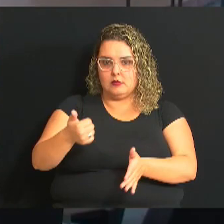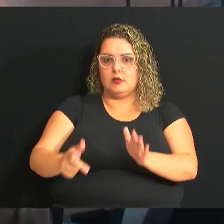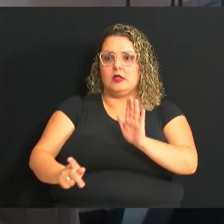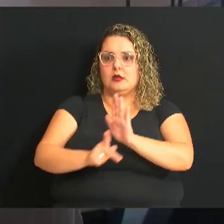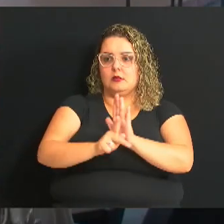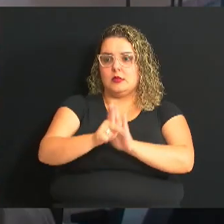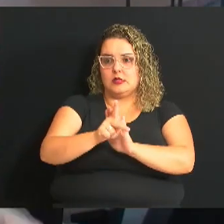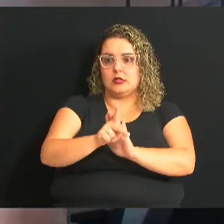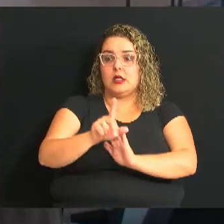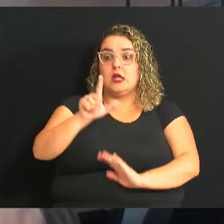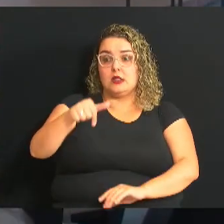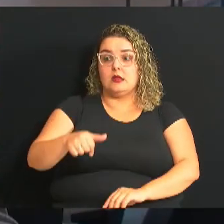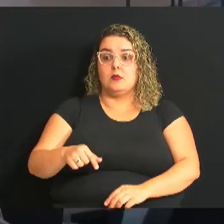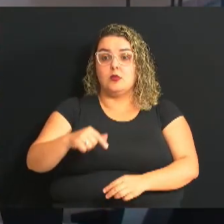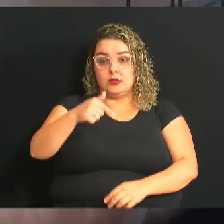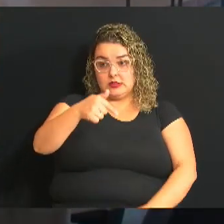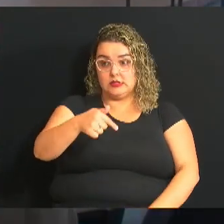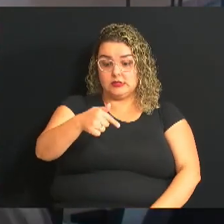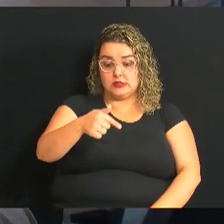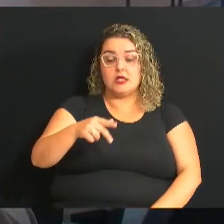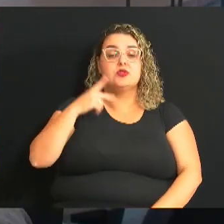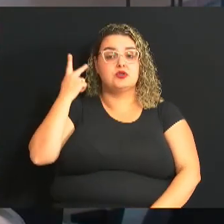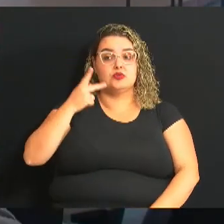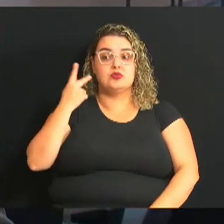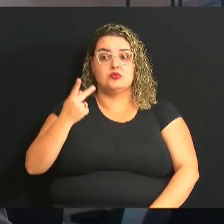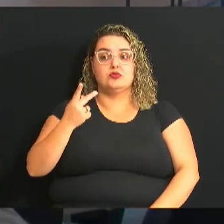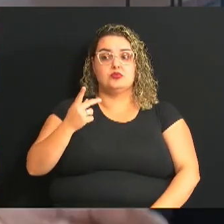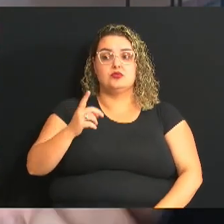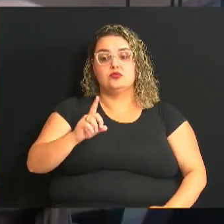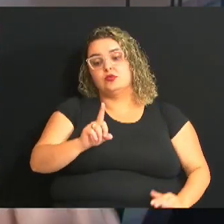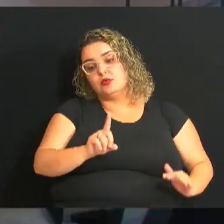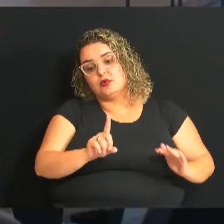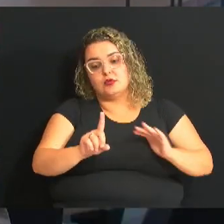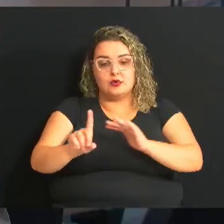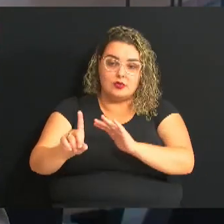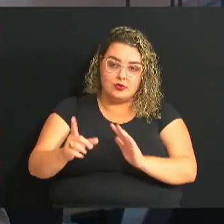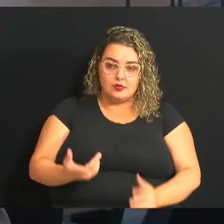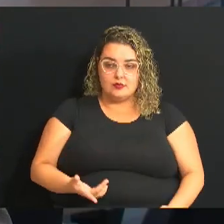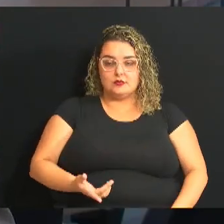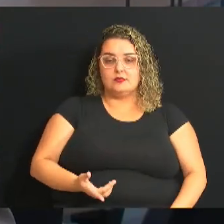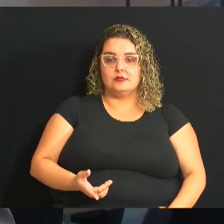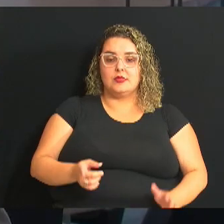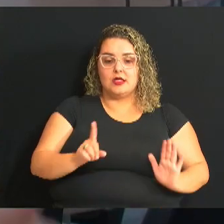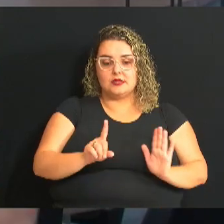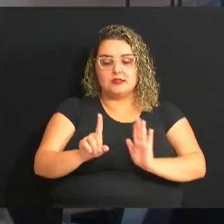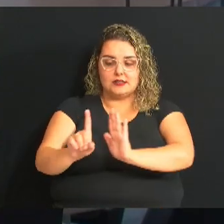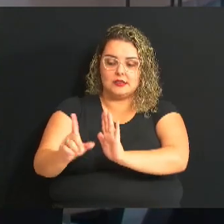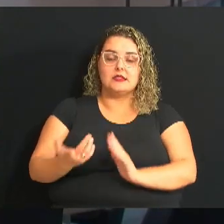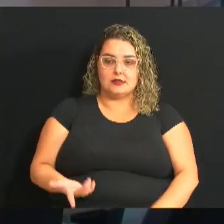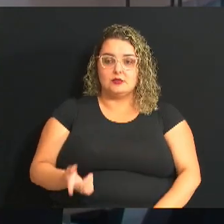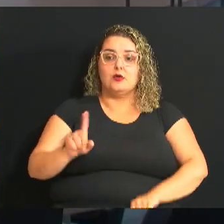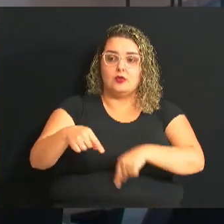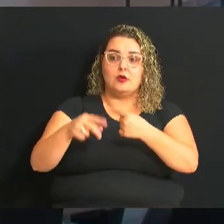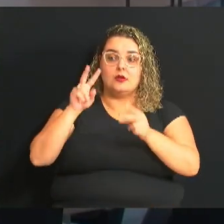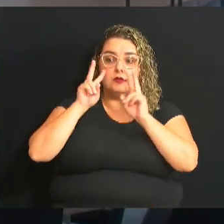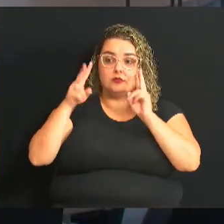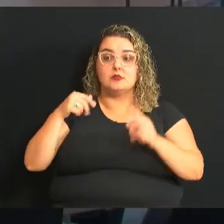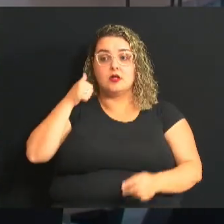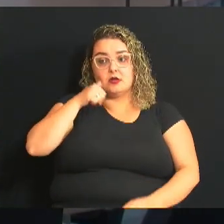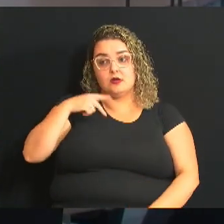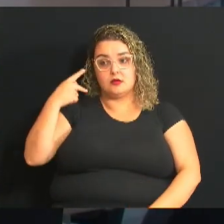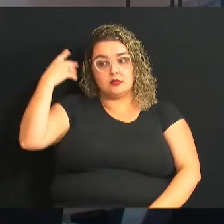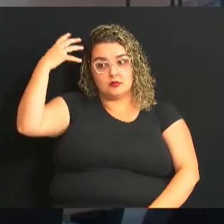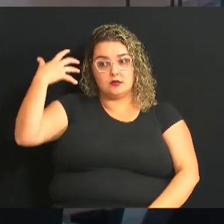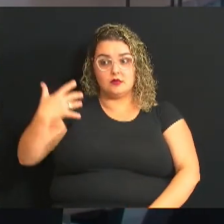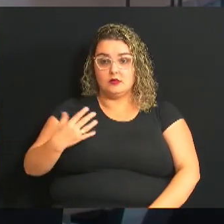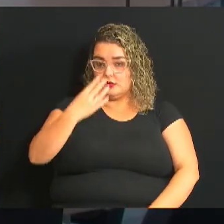e depois outros 7 vereadores me seguiram com outros projetos com a mesma visão. A vereadora Guida Calisto, o vereador